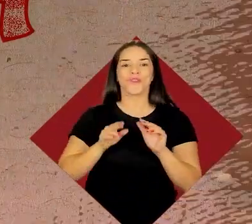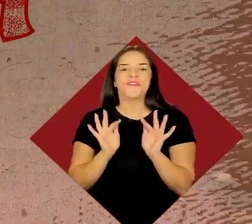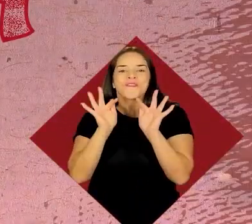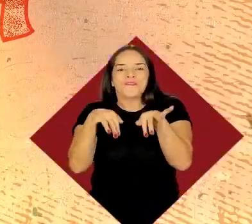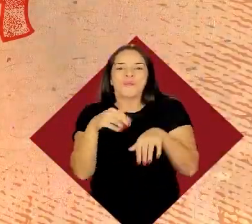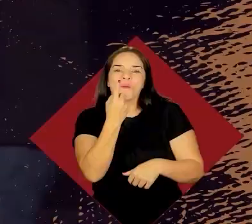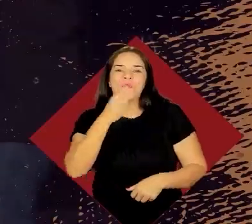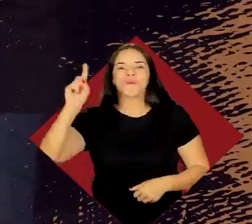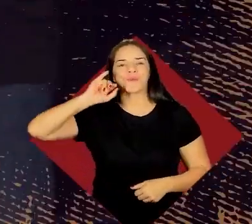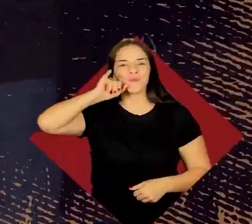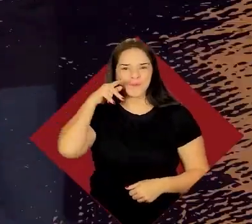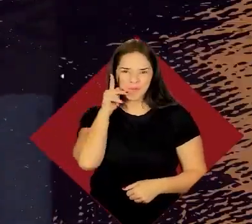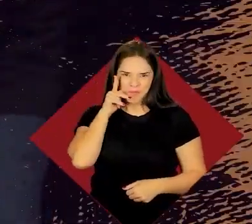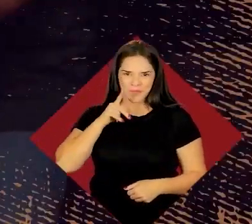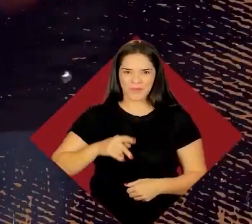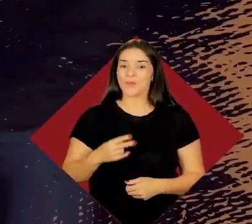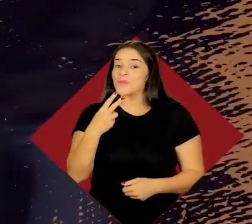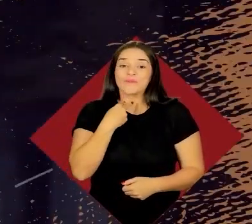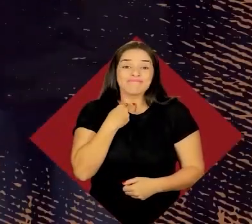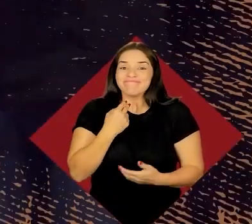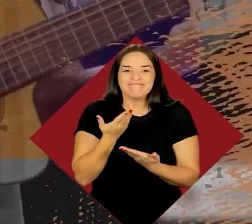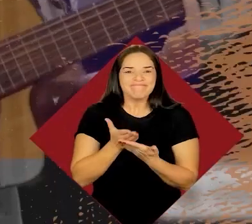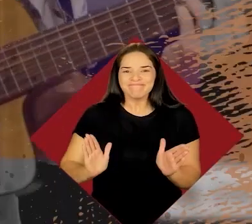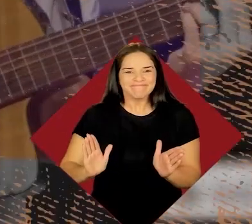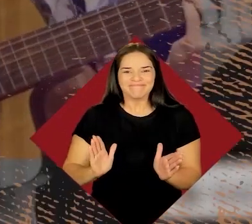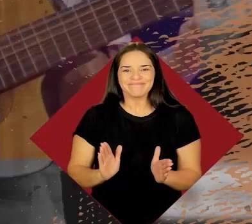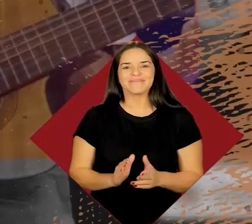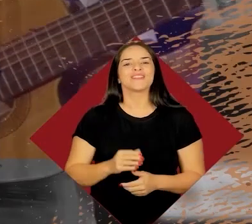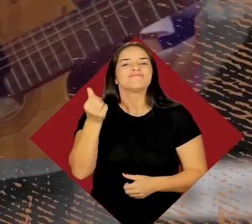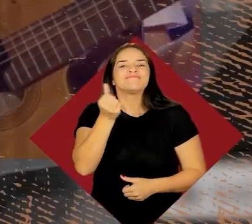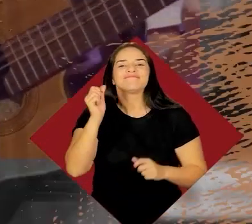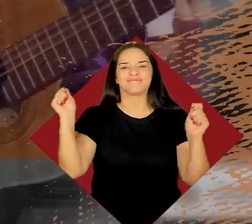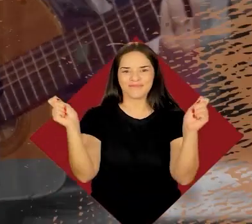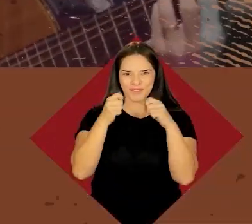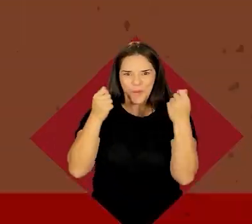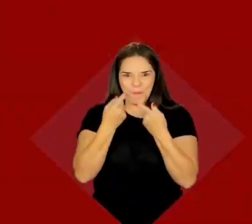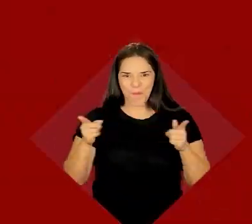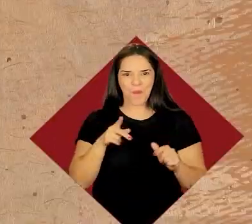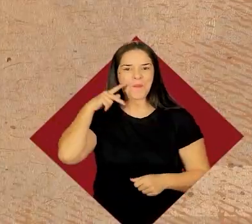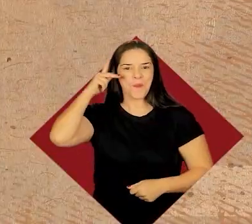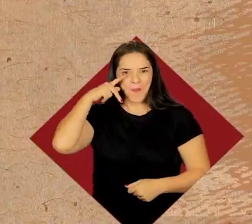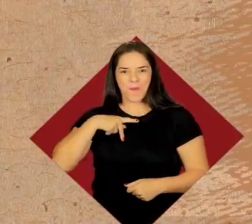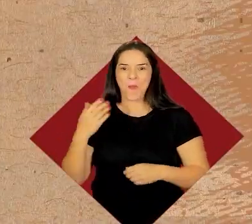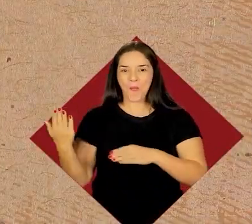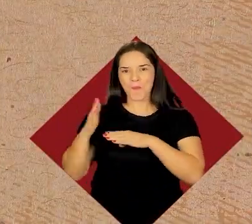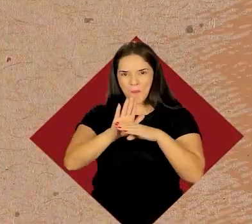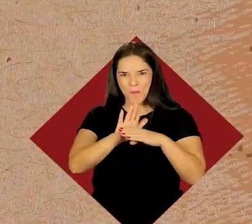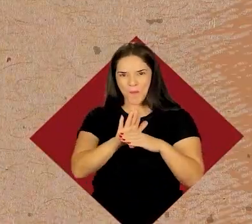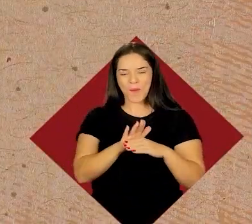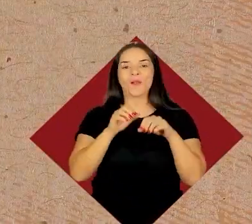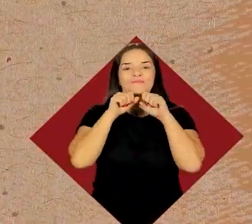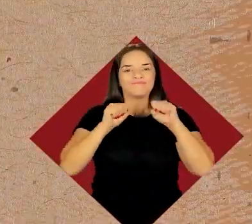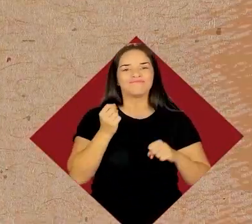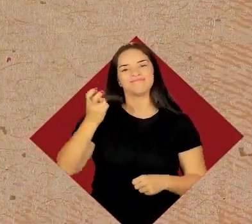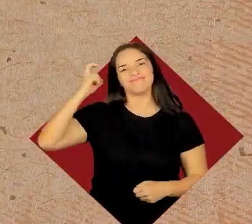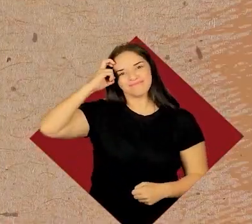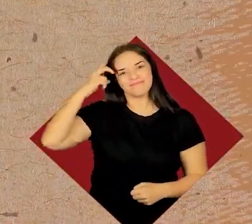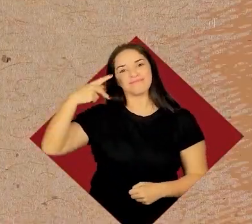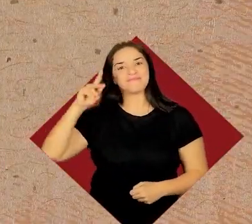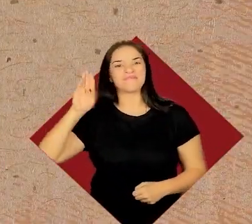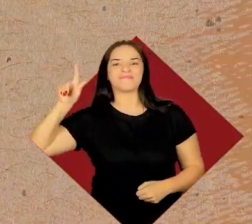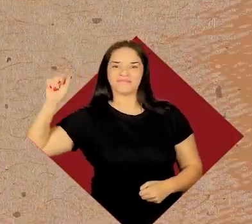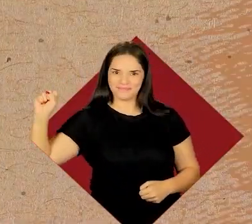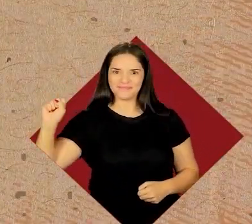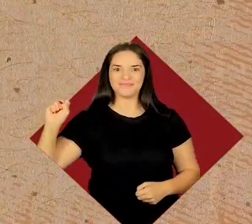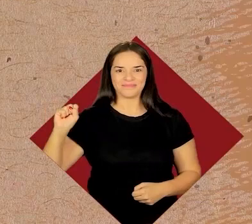final em João Pessoa. 6º Festival de Música da Paraíba. Apoio Secretaria de Cultura e PB